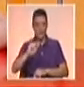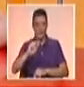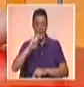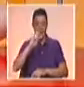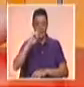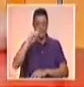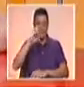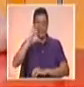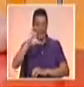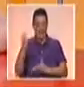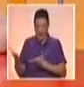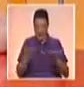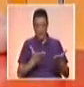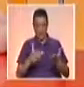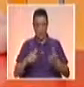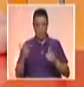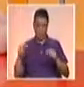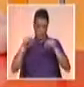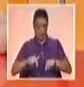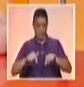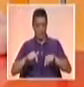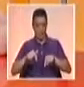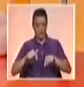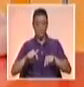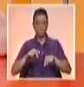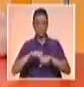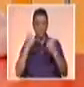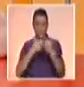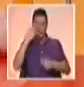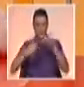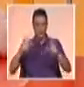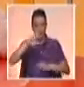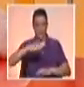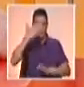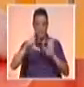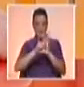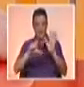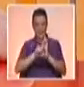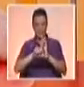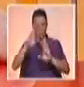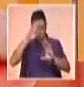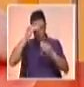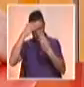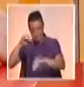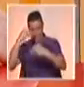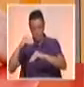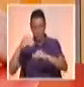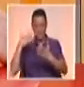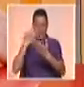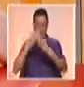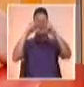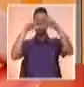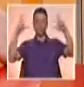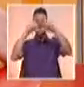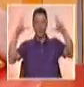ESEC, agradeço o convite que me foi dirigido para estar aqui. Em primeiro lugar, há que dizer que essa lei rege o ensino até ao ensino secundário, portanto, o